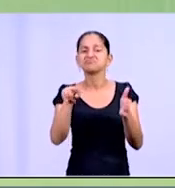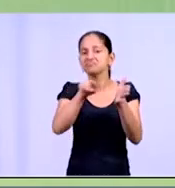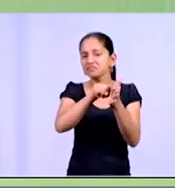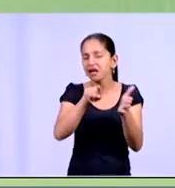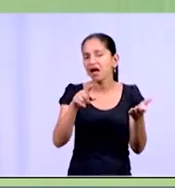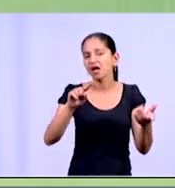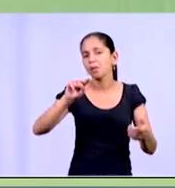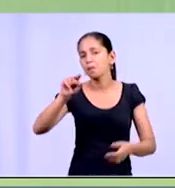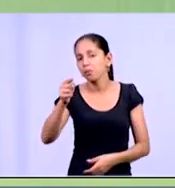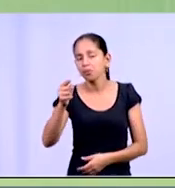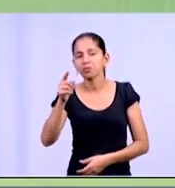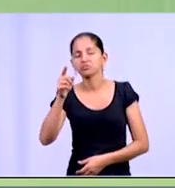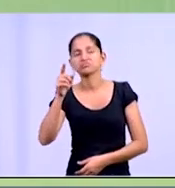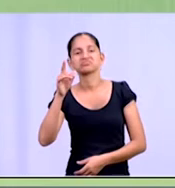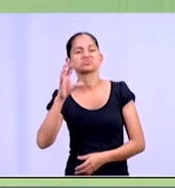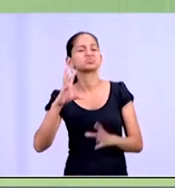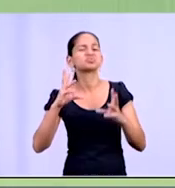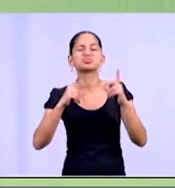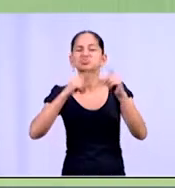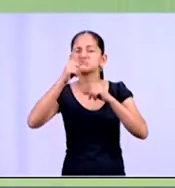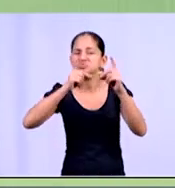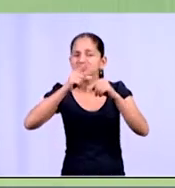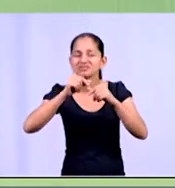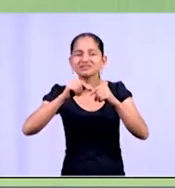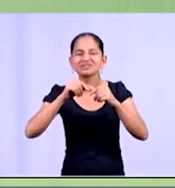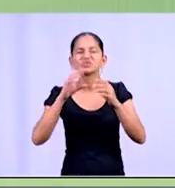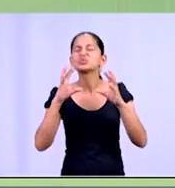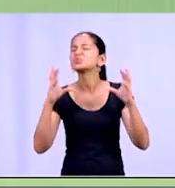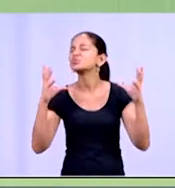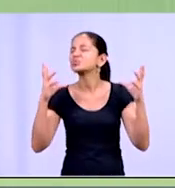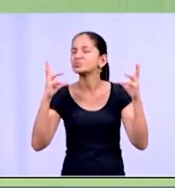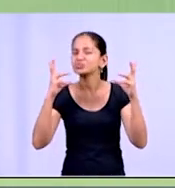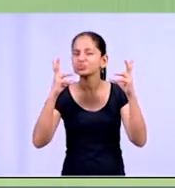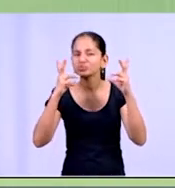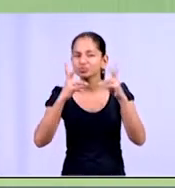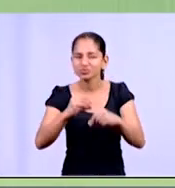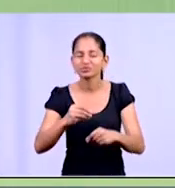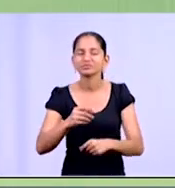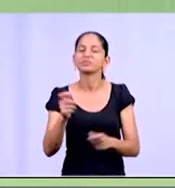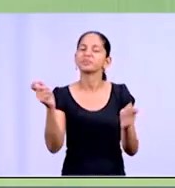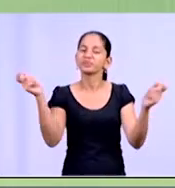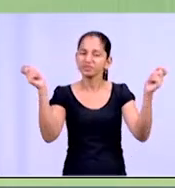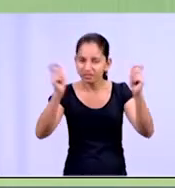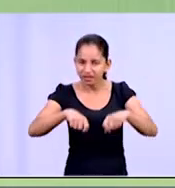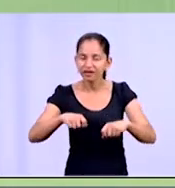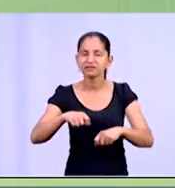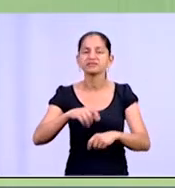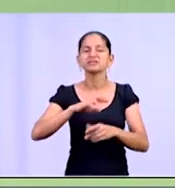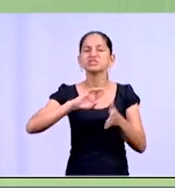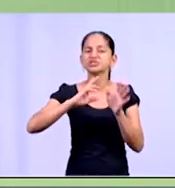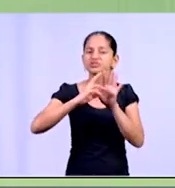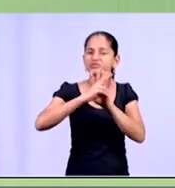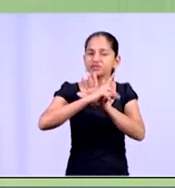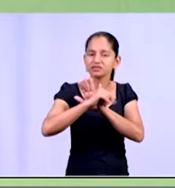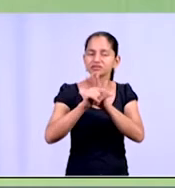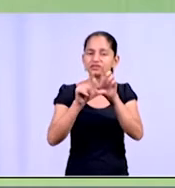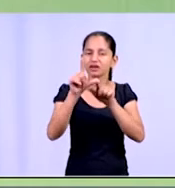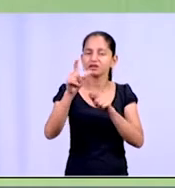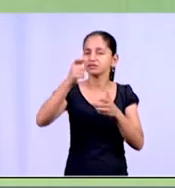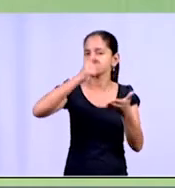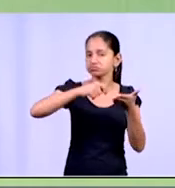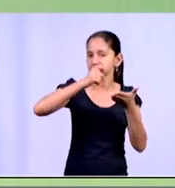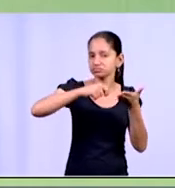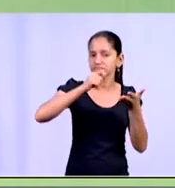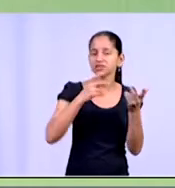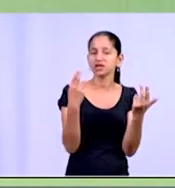traço, barra, asterisco, hashtag agora, né? Eu consigo definir vários caracteres